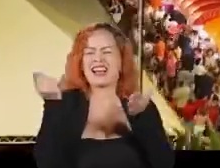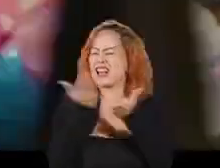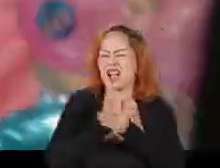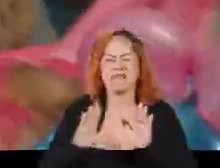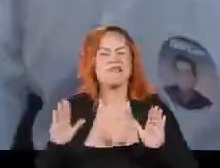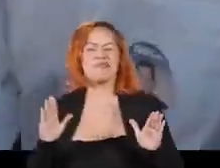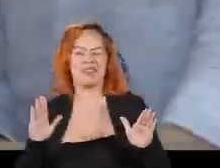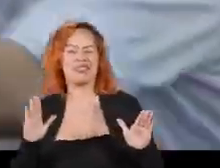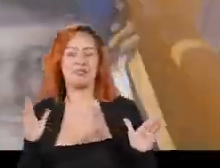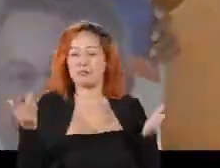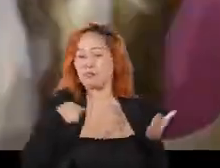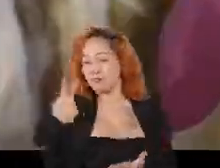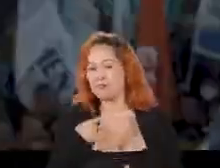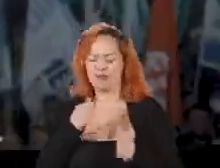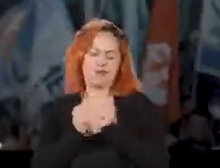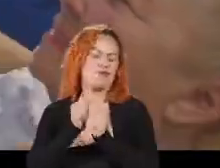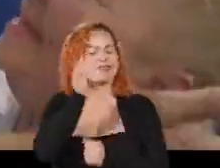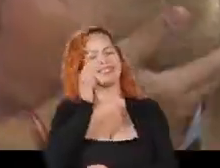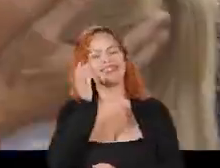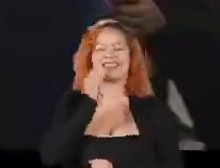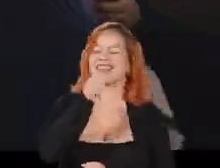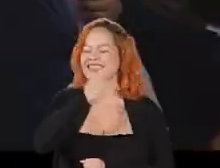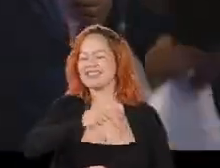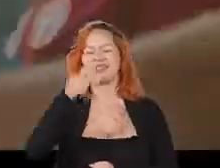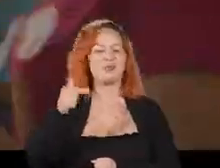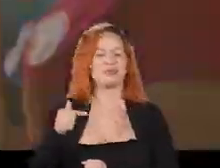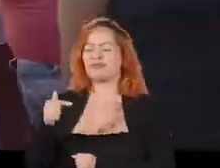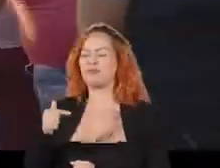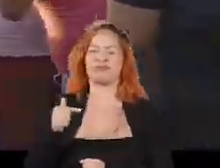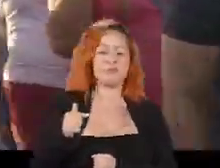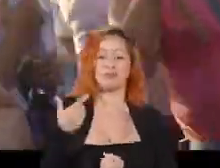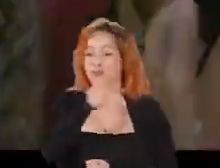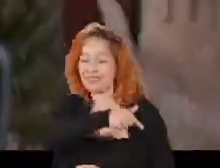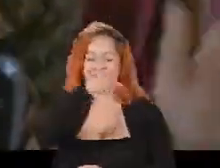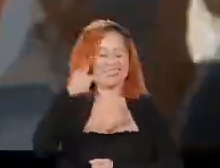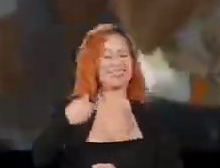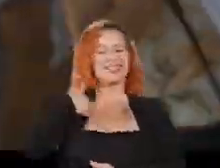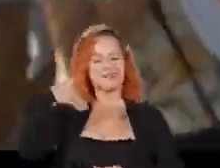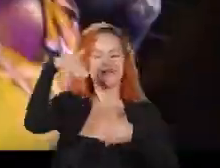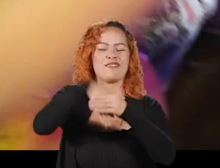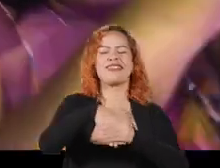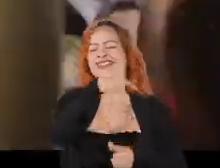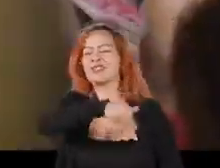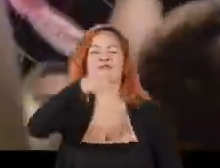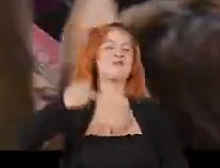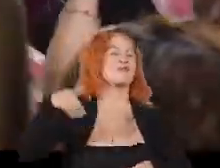Já deu, já era. Agora eu tô com o Clécio é da galera. No passinho do